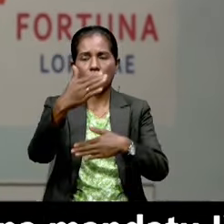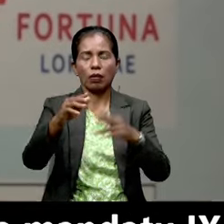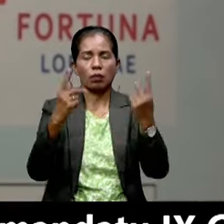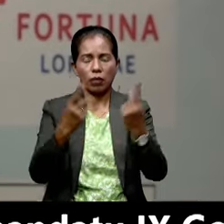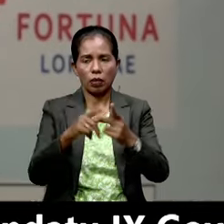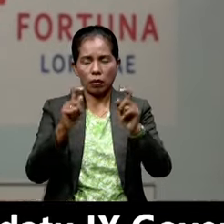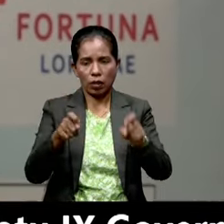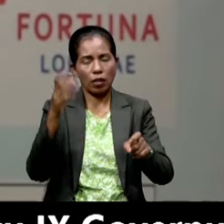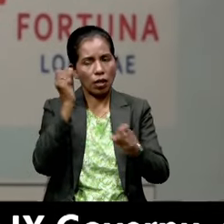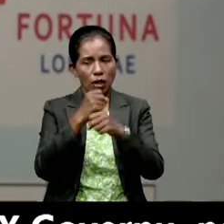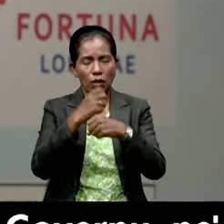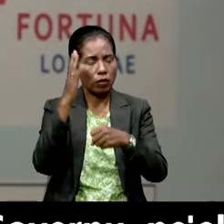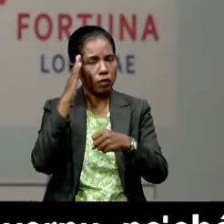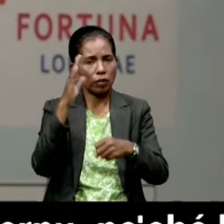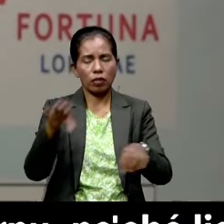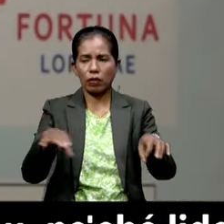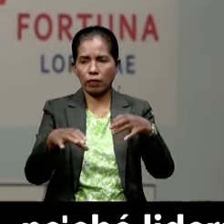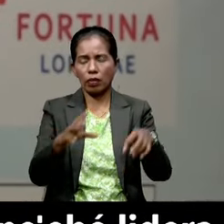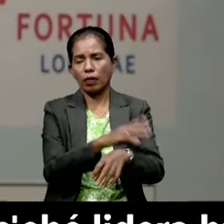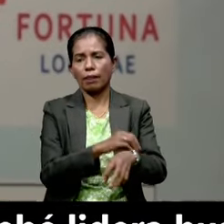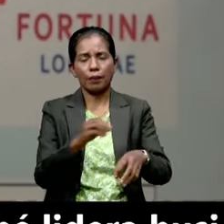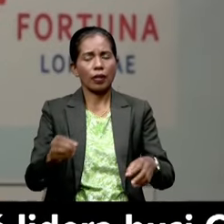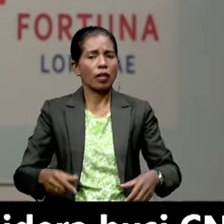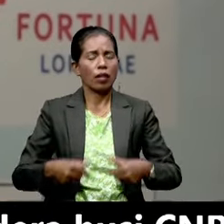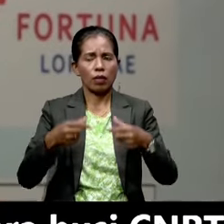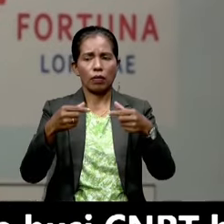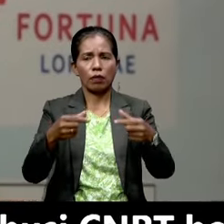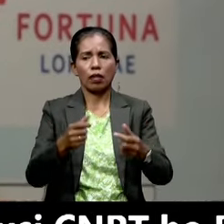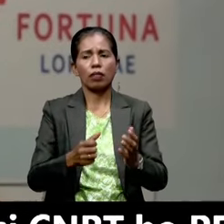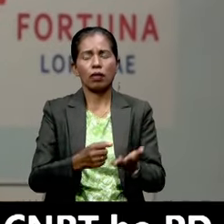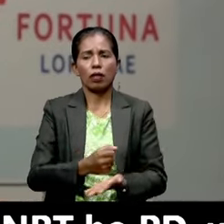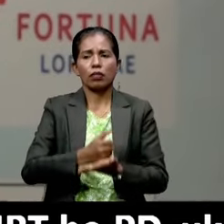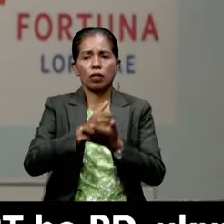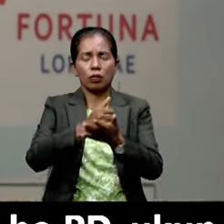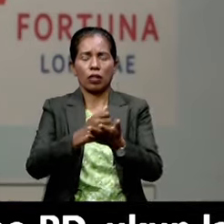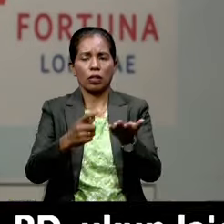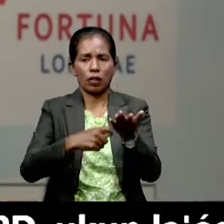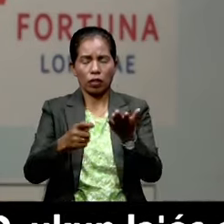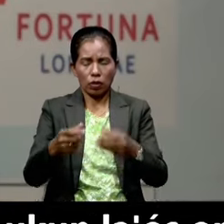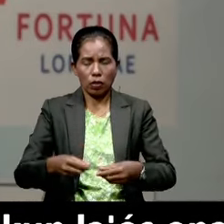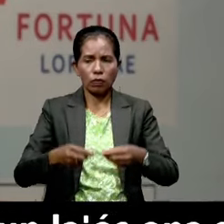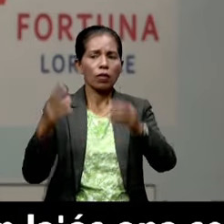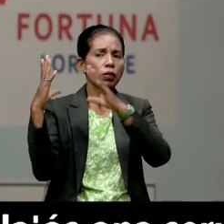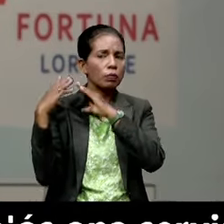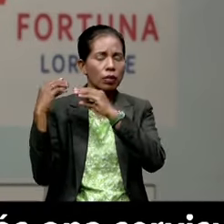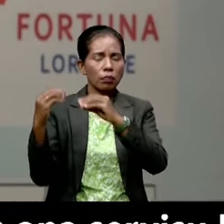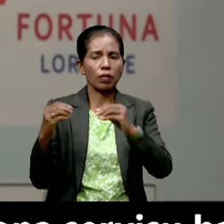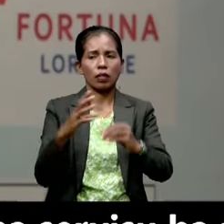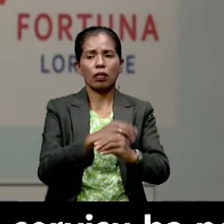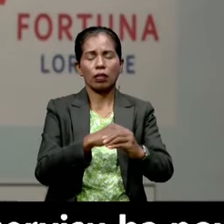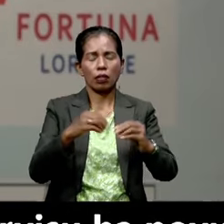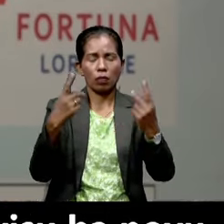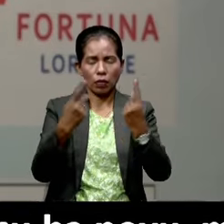que atender ao serviço. Lá é, se tu é, CCTL, lá regula apoio red. Apoio técnico para a tua esperança que o setor